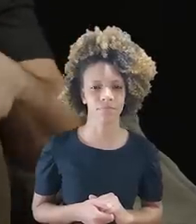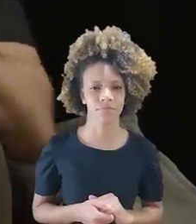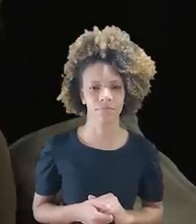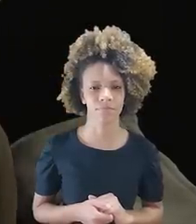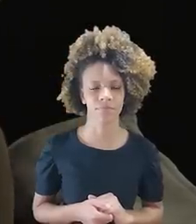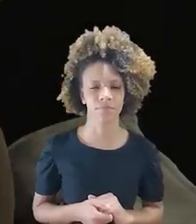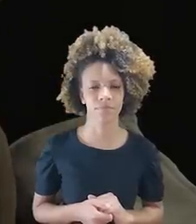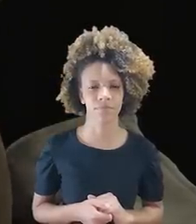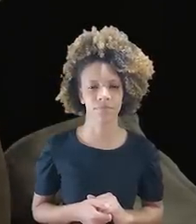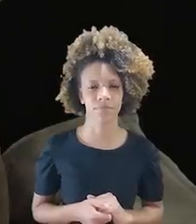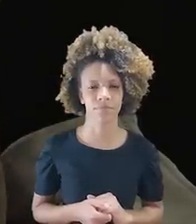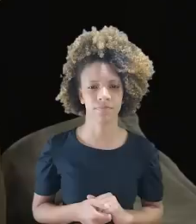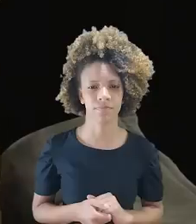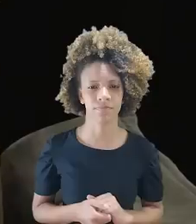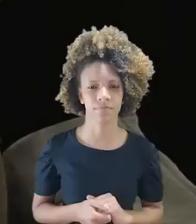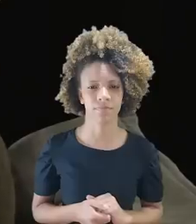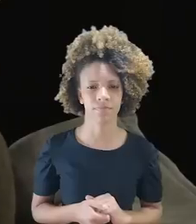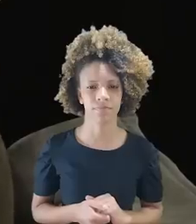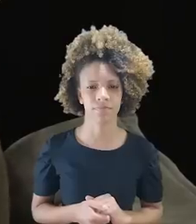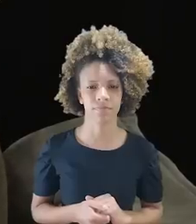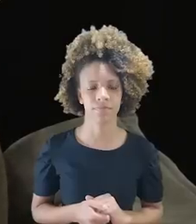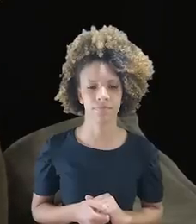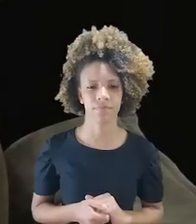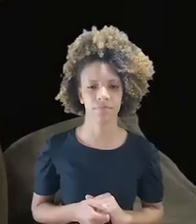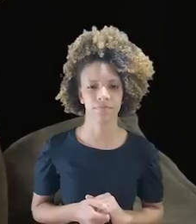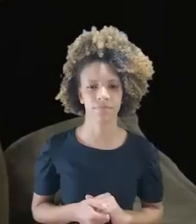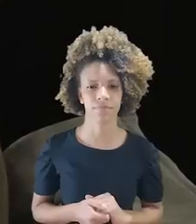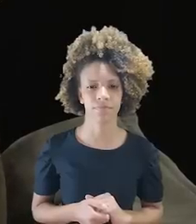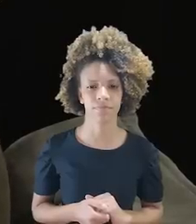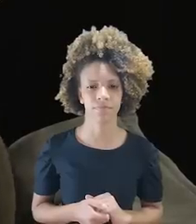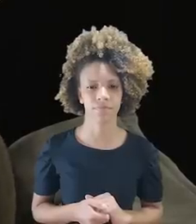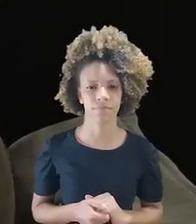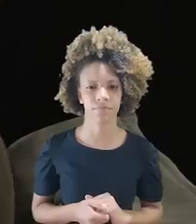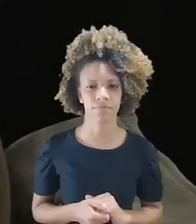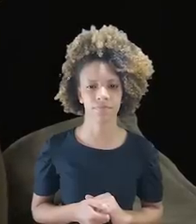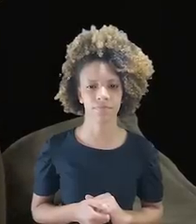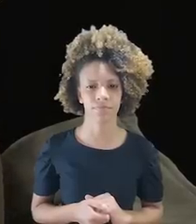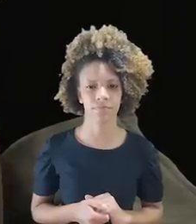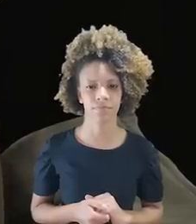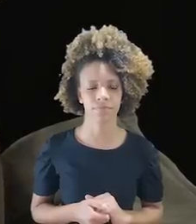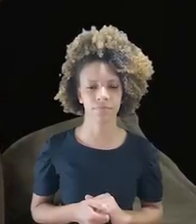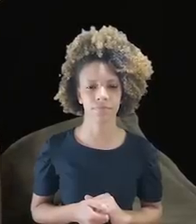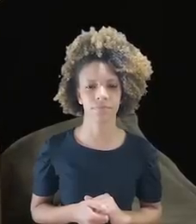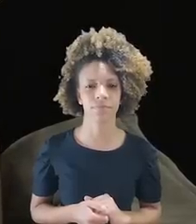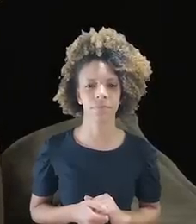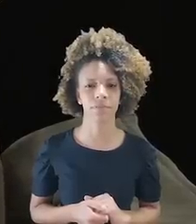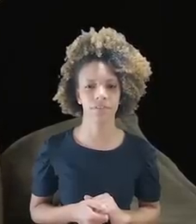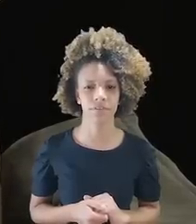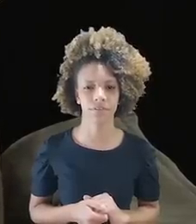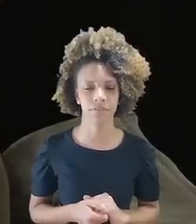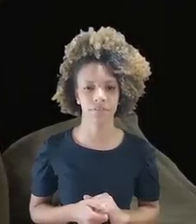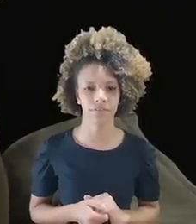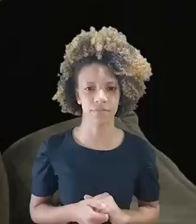pelo país você e Aceita esse elogio porque você é uma grande artista você e artista não é só porque Ah foi a Tiazinha